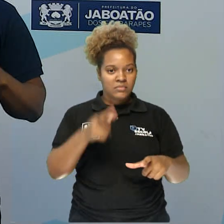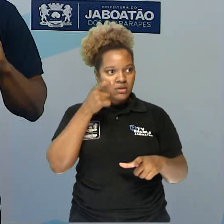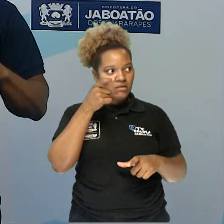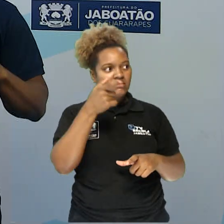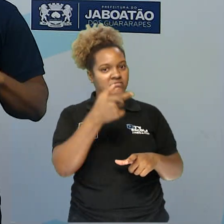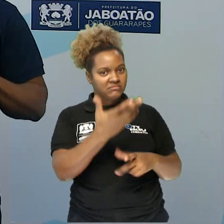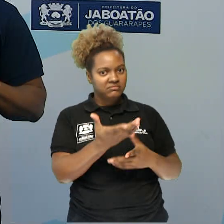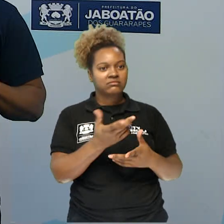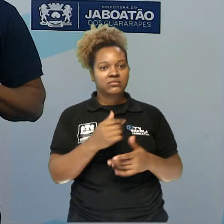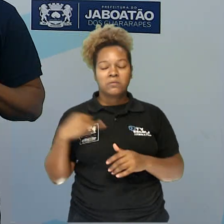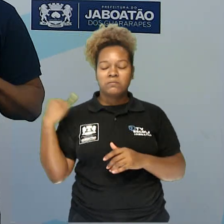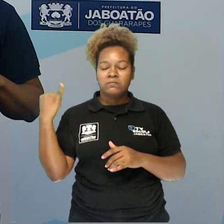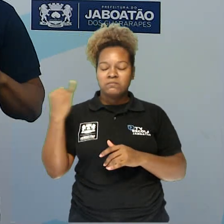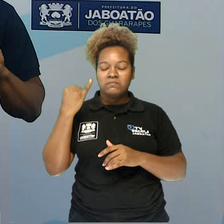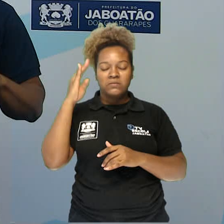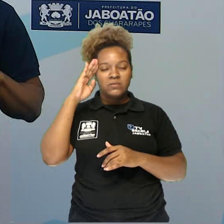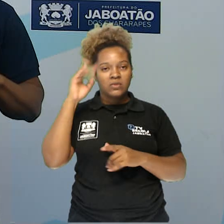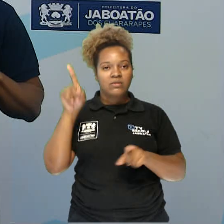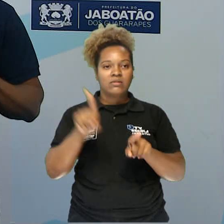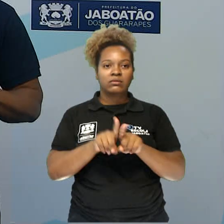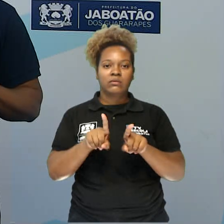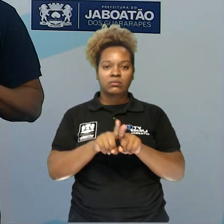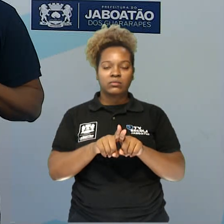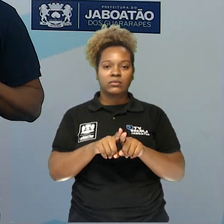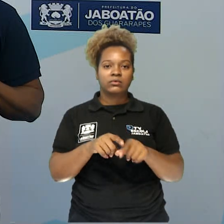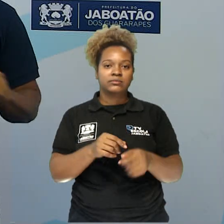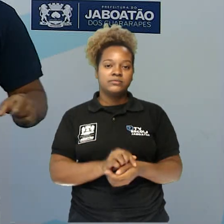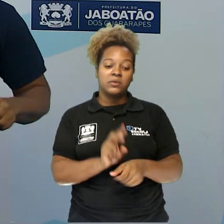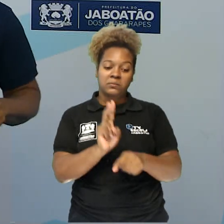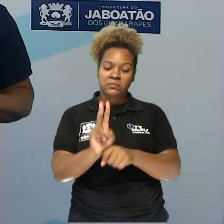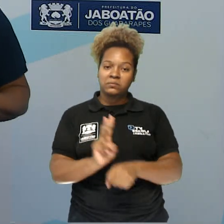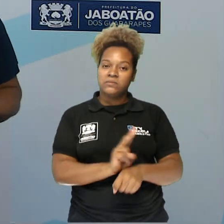interessante e muito importante também a sua preservação.